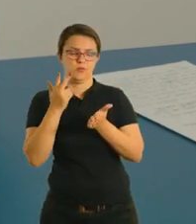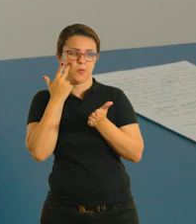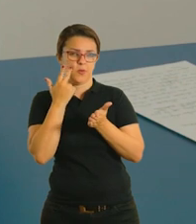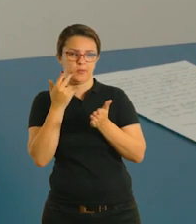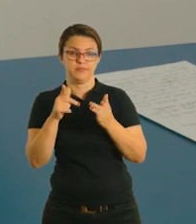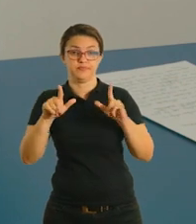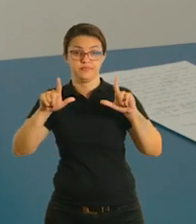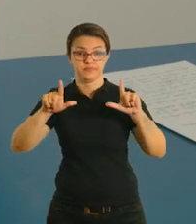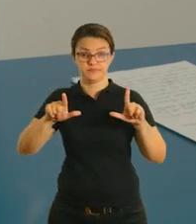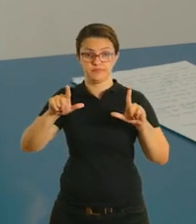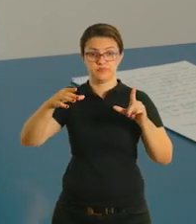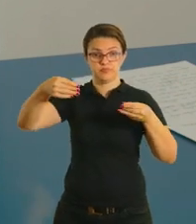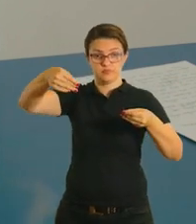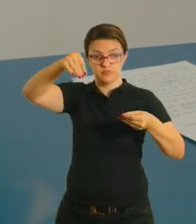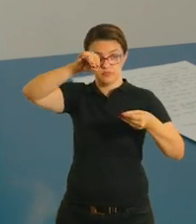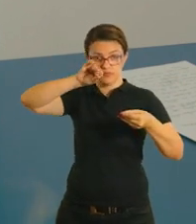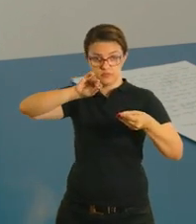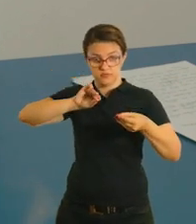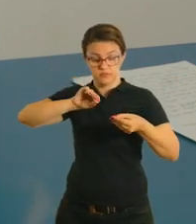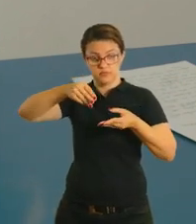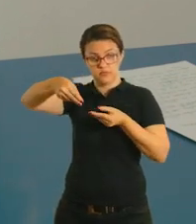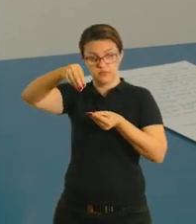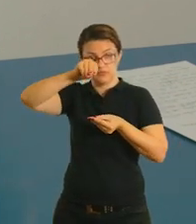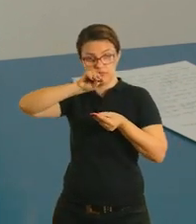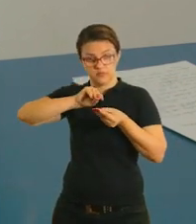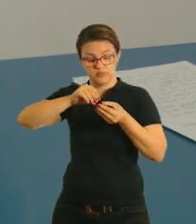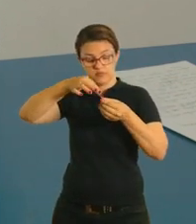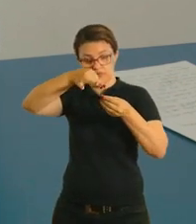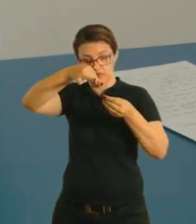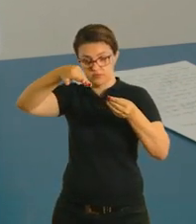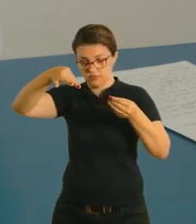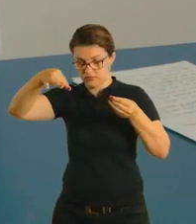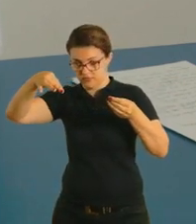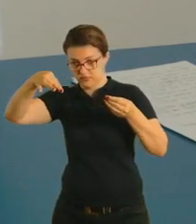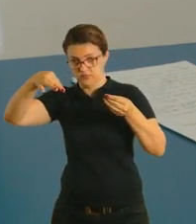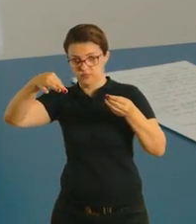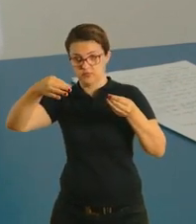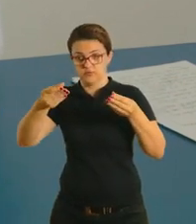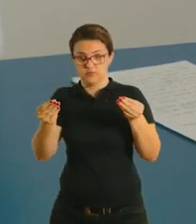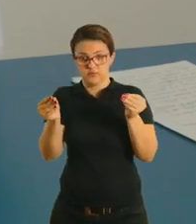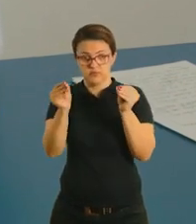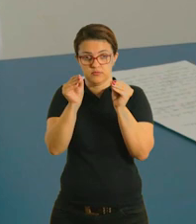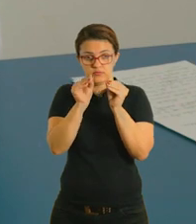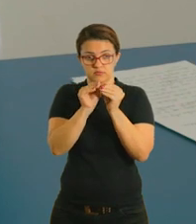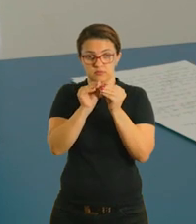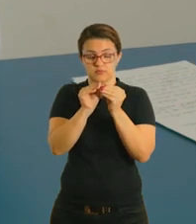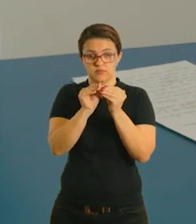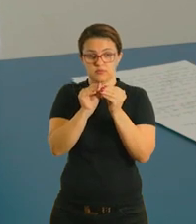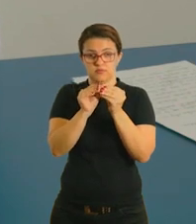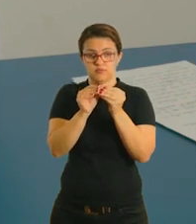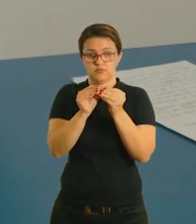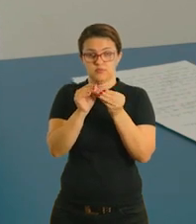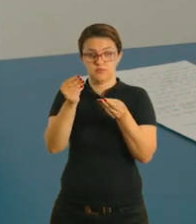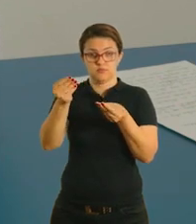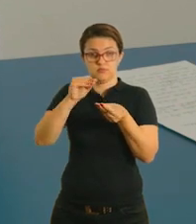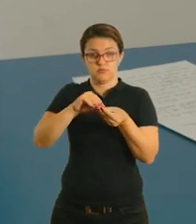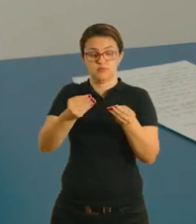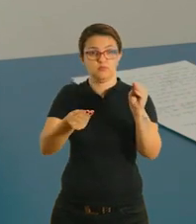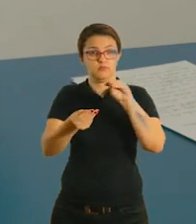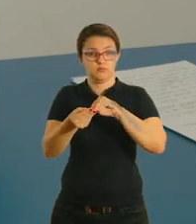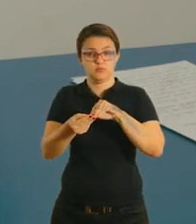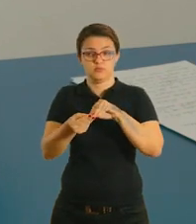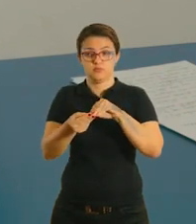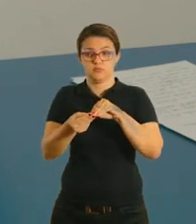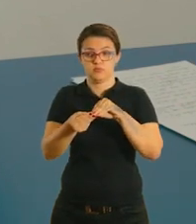vou dobrar a minha folha ponta com ponta e marco ela bonitinho, tá? Dobra novamente ponta com ponta e marca. Você